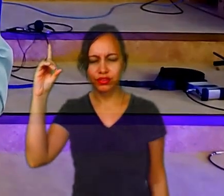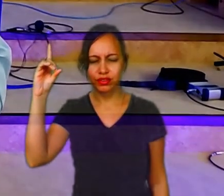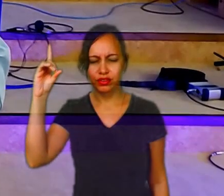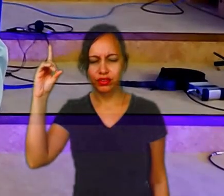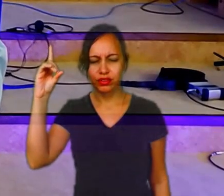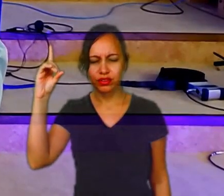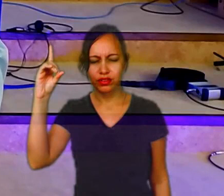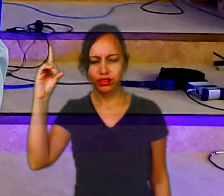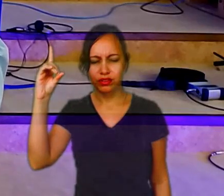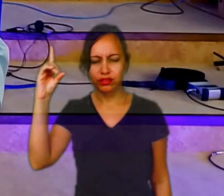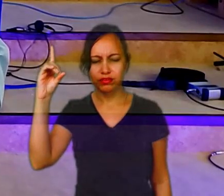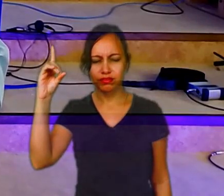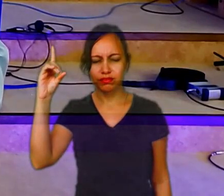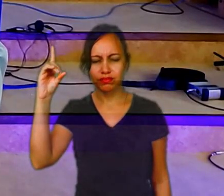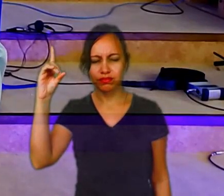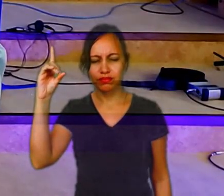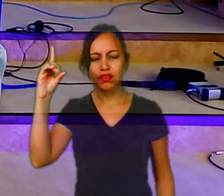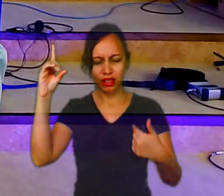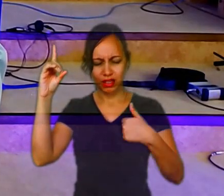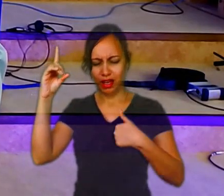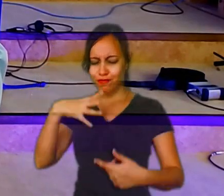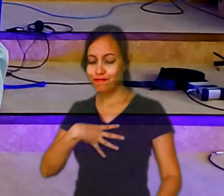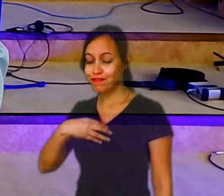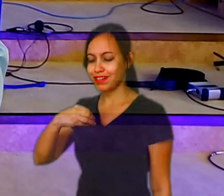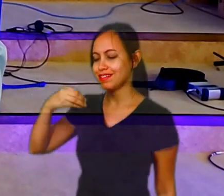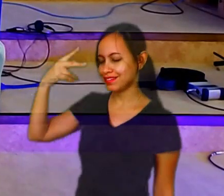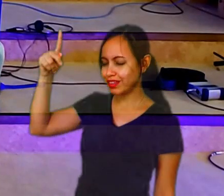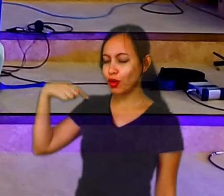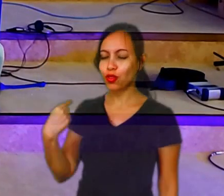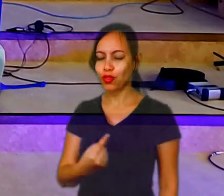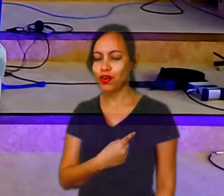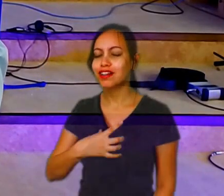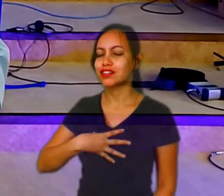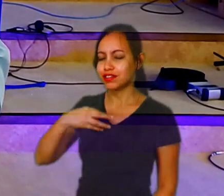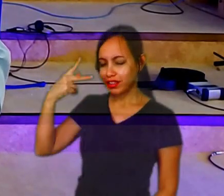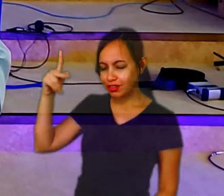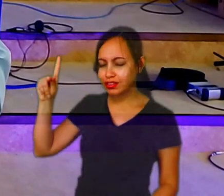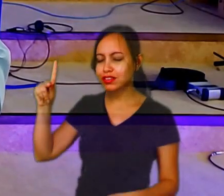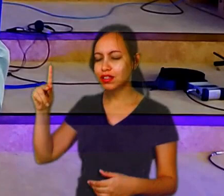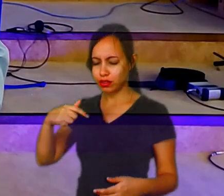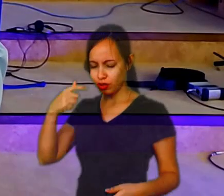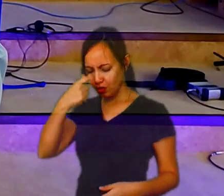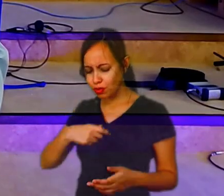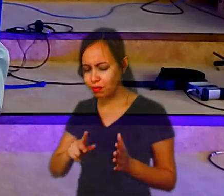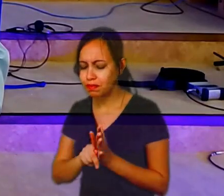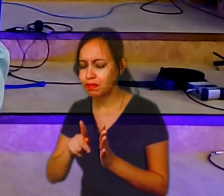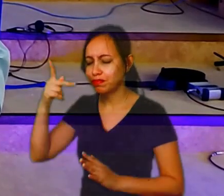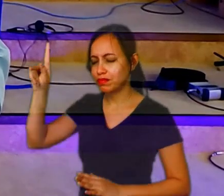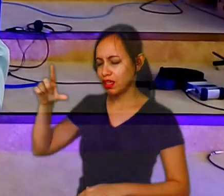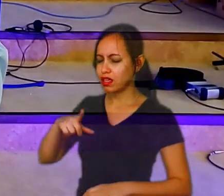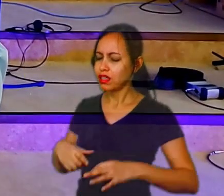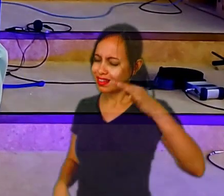por essa condição de sermos Teus filhos, de Te pertencer, e temos certeza